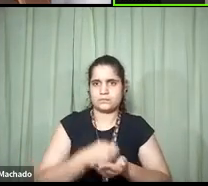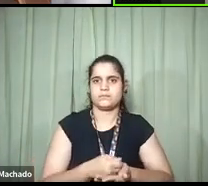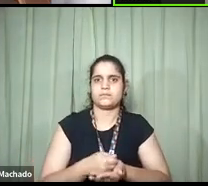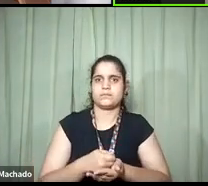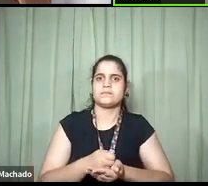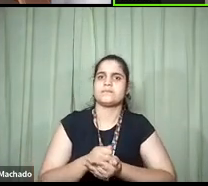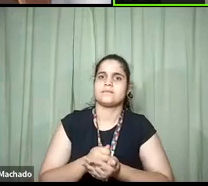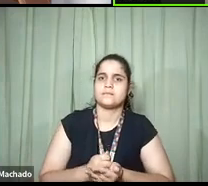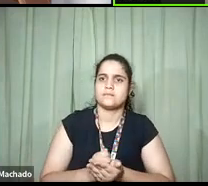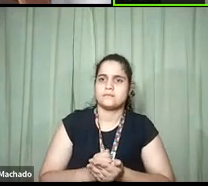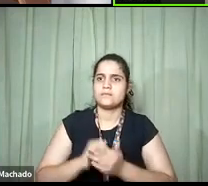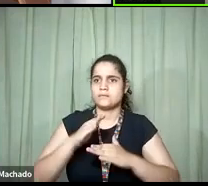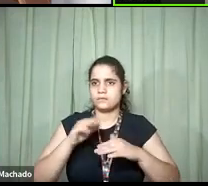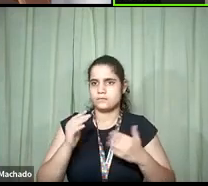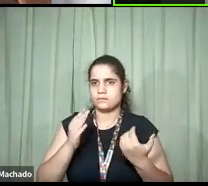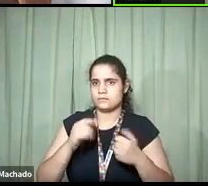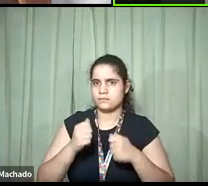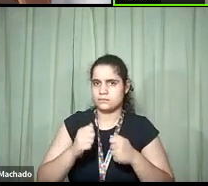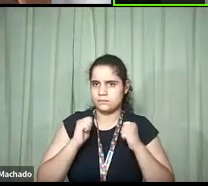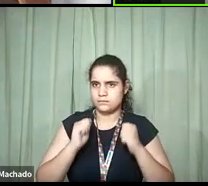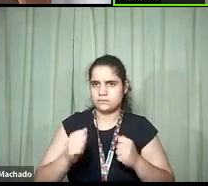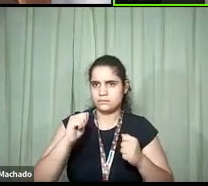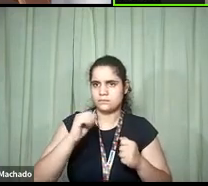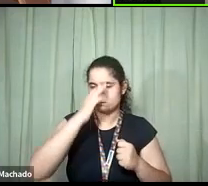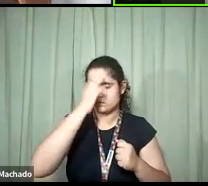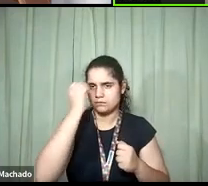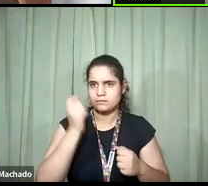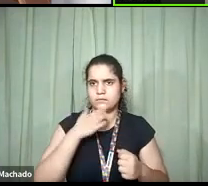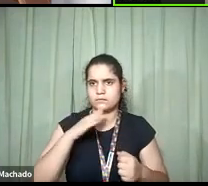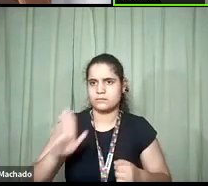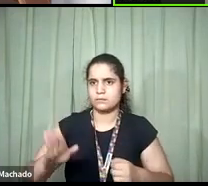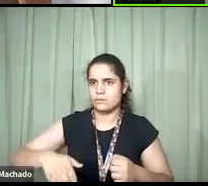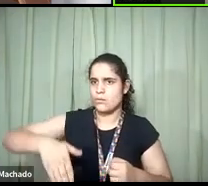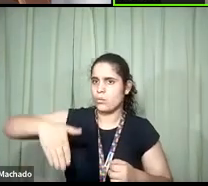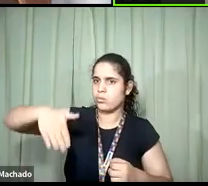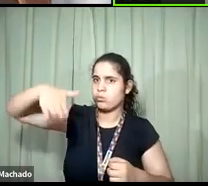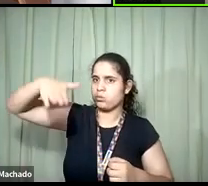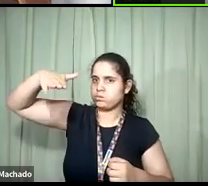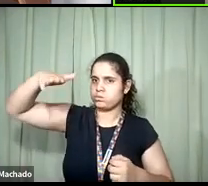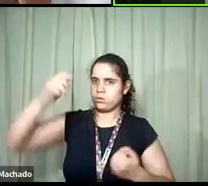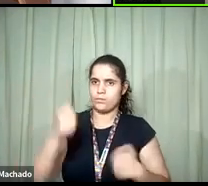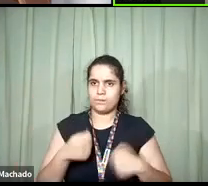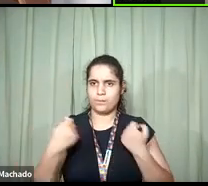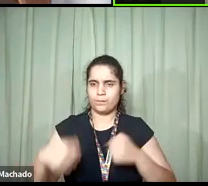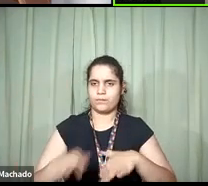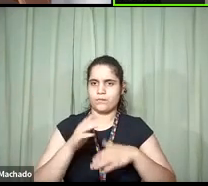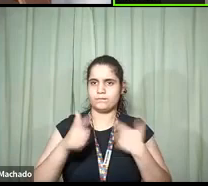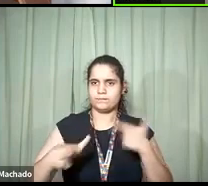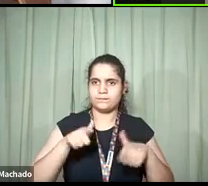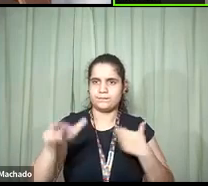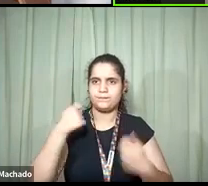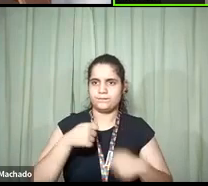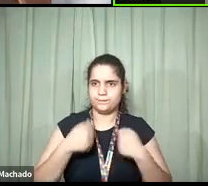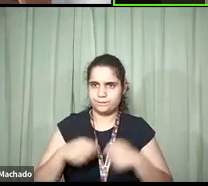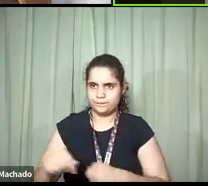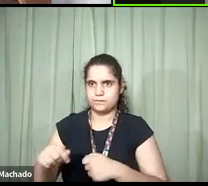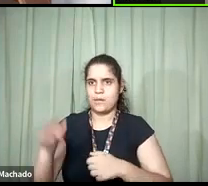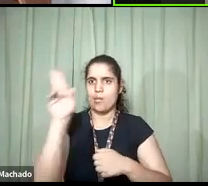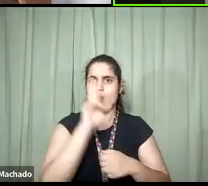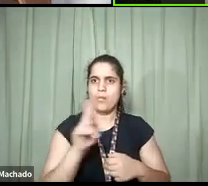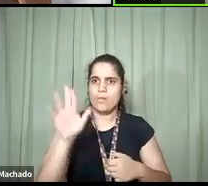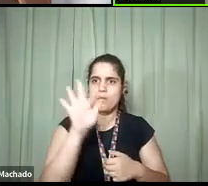E assim, mas não podemos esquecer que essa criança, ela cresce, ela precisa de um emprego, ela precisa de ir para uma